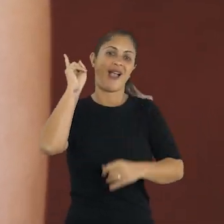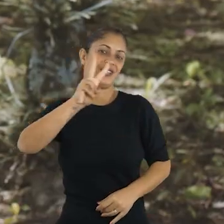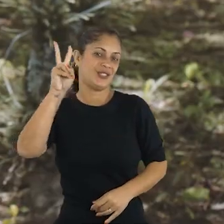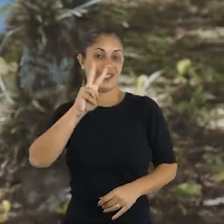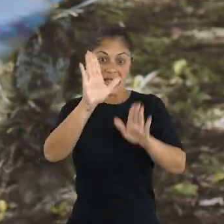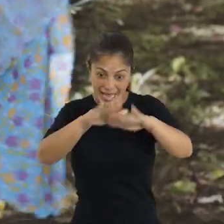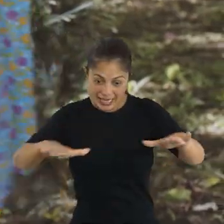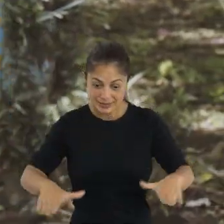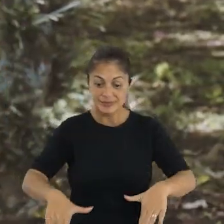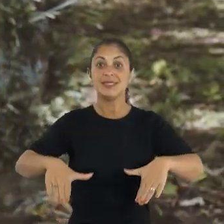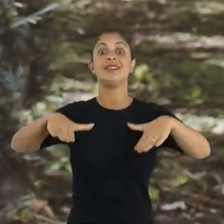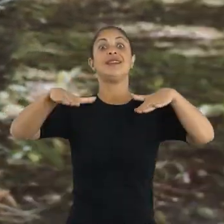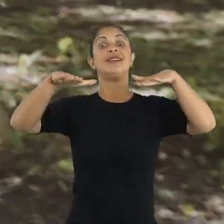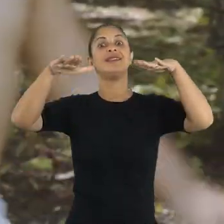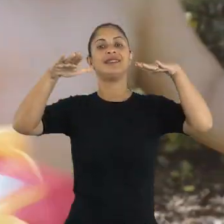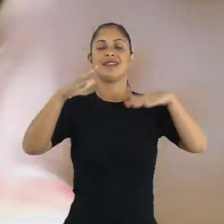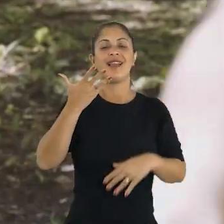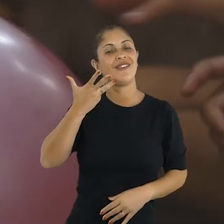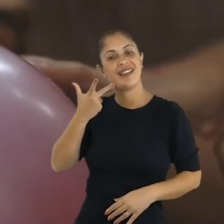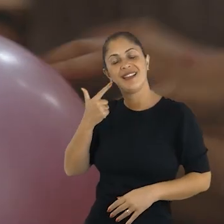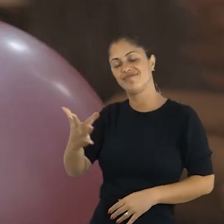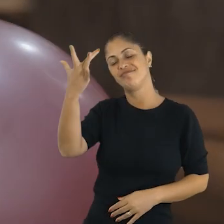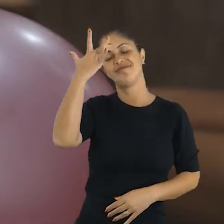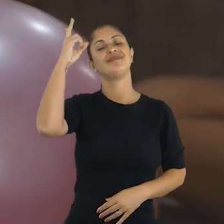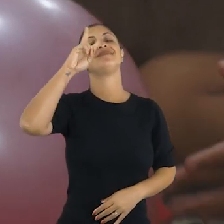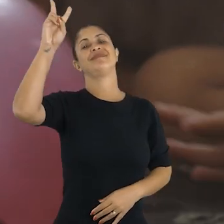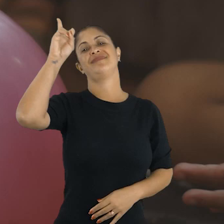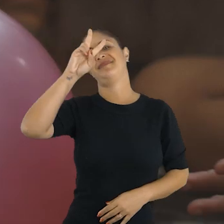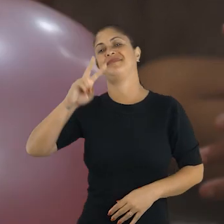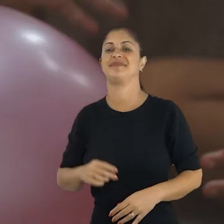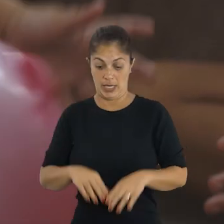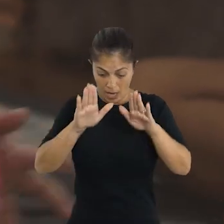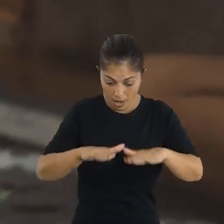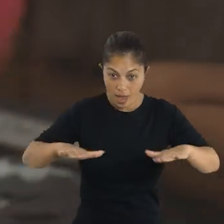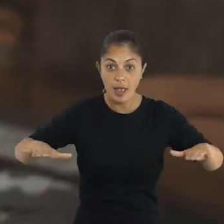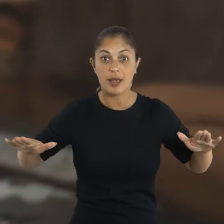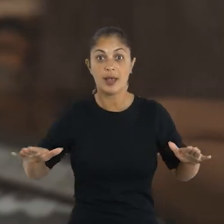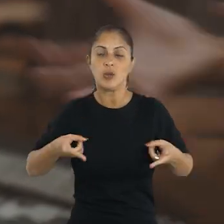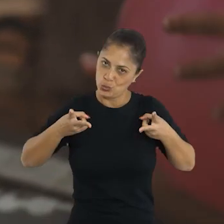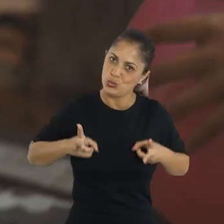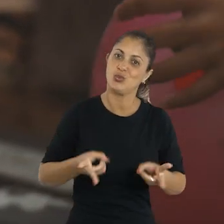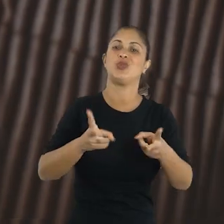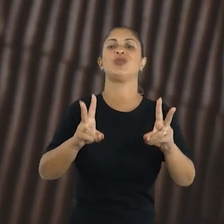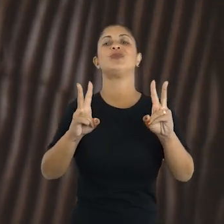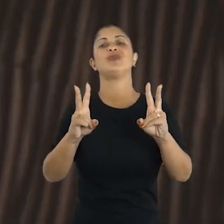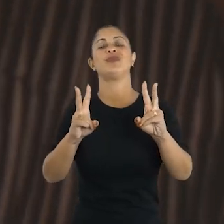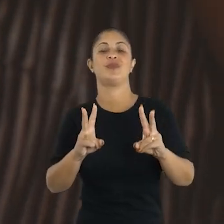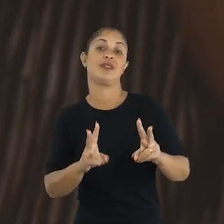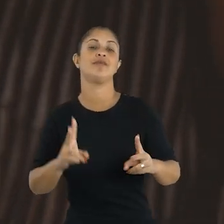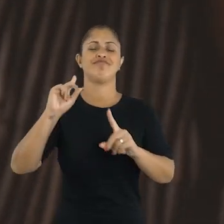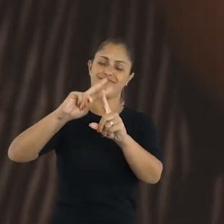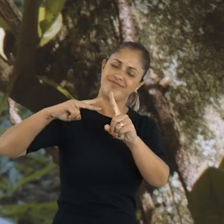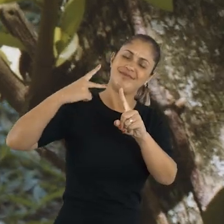A criança depois cresce com a infância na memória. A infância continua muito além da